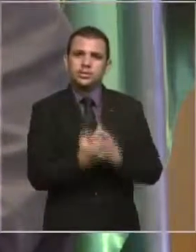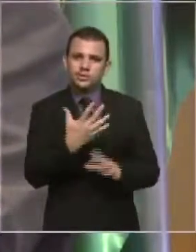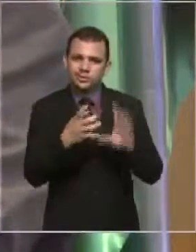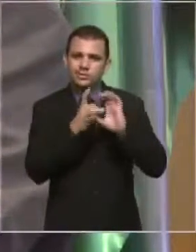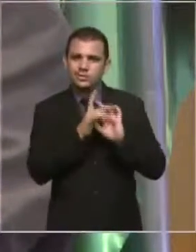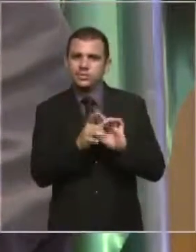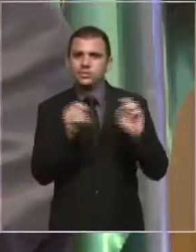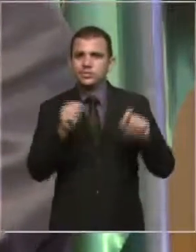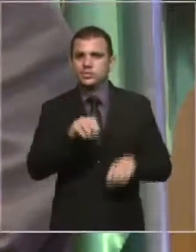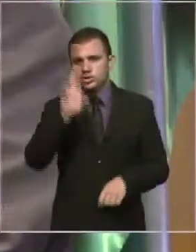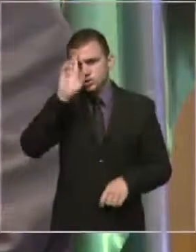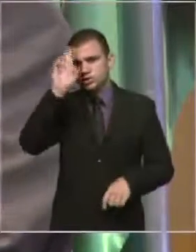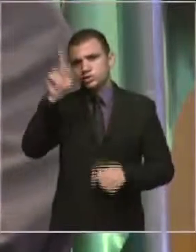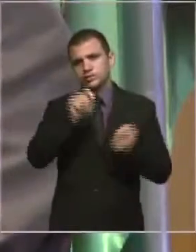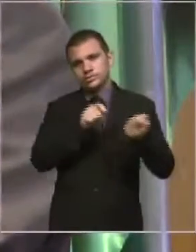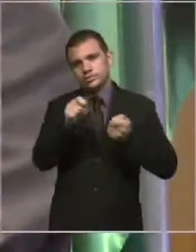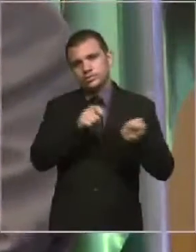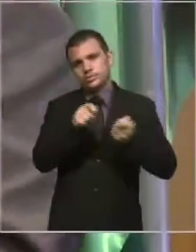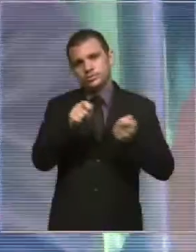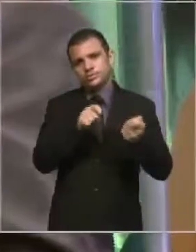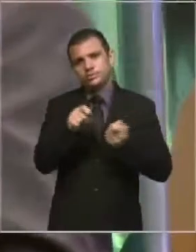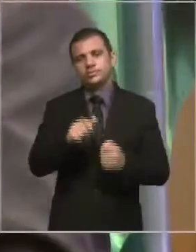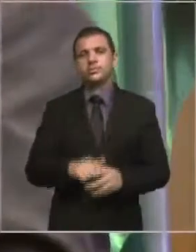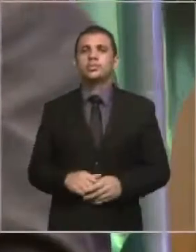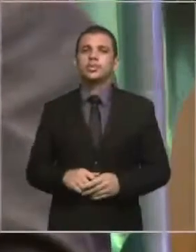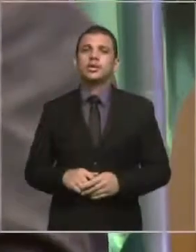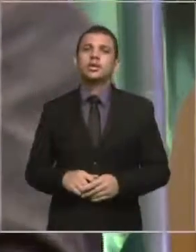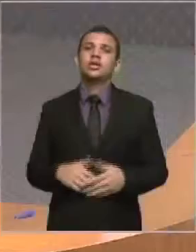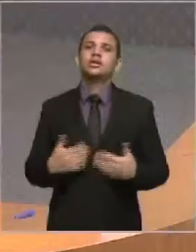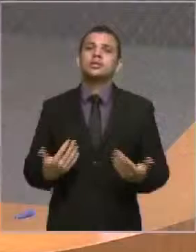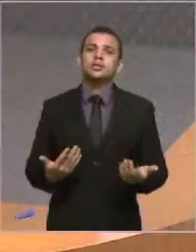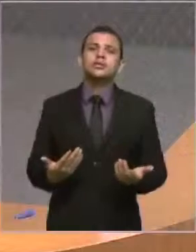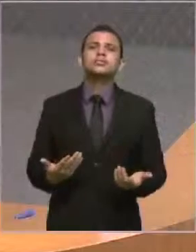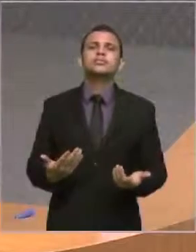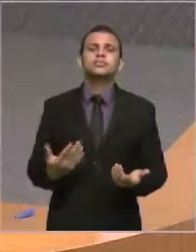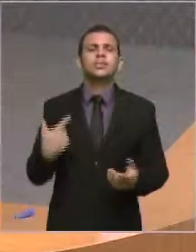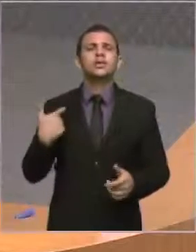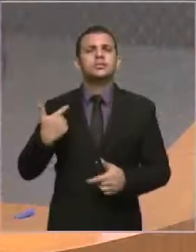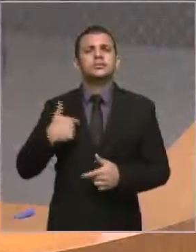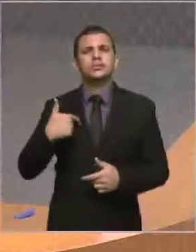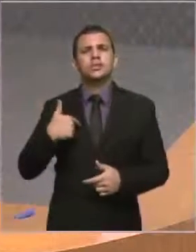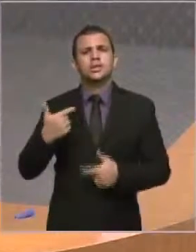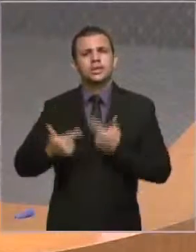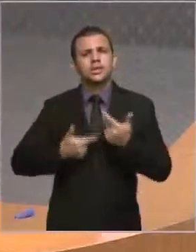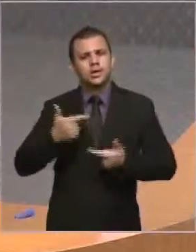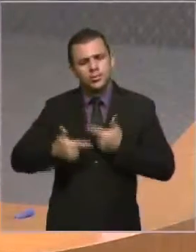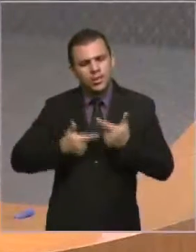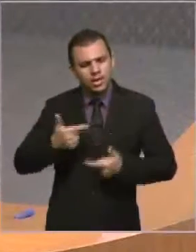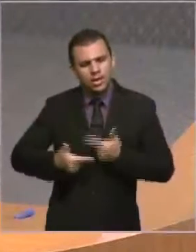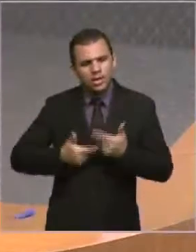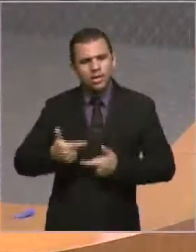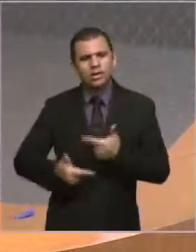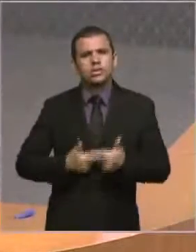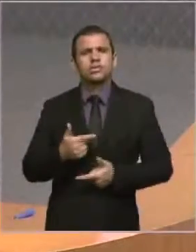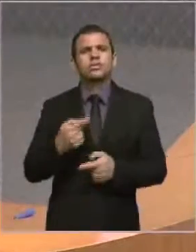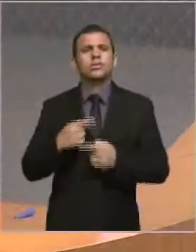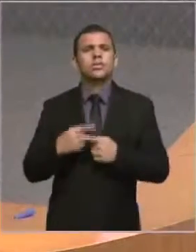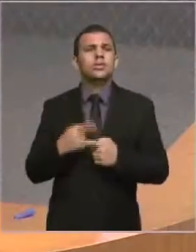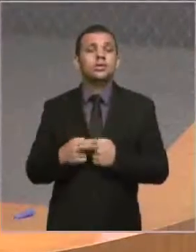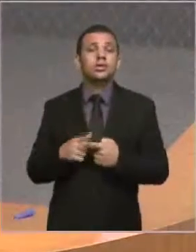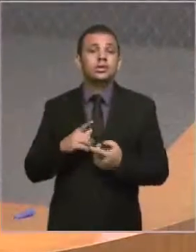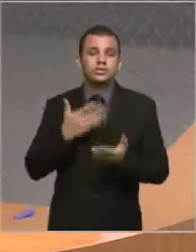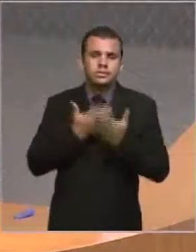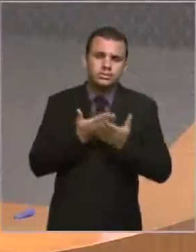Diante disso, senhores e senhores, muito trabalho foi feito, porque envolveu estudos, envolveu